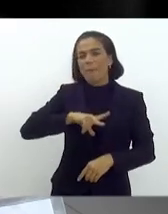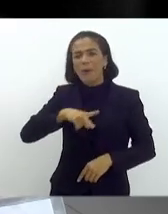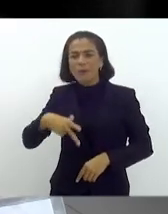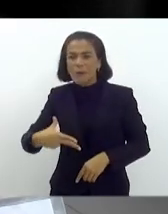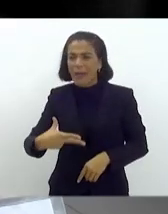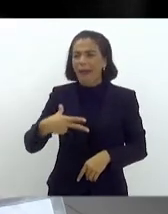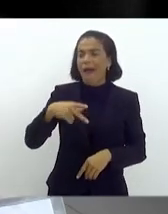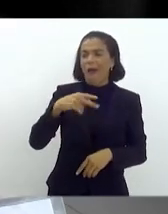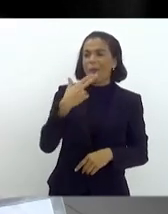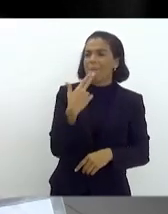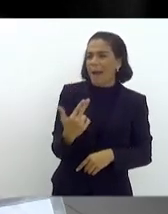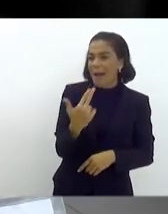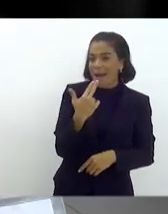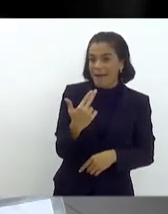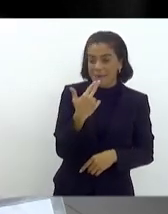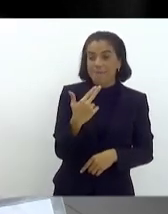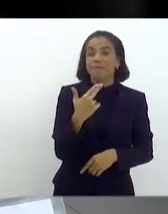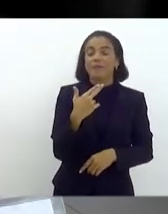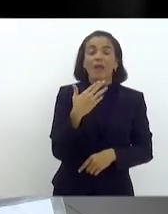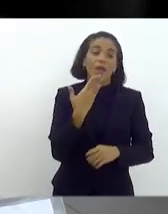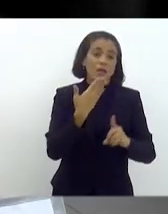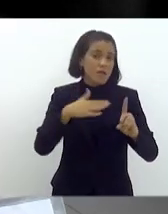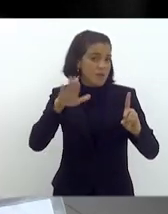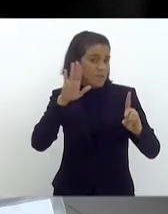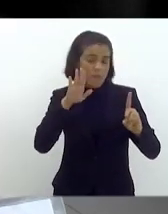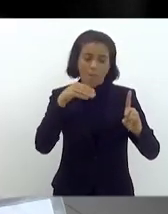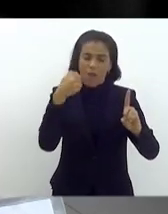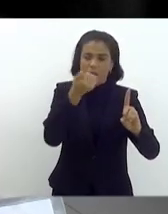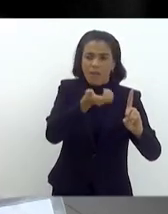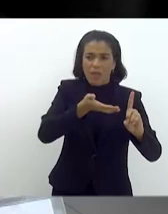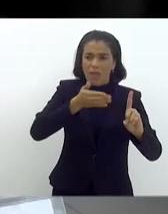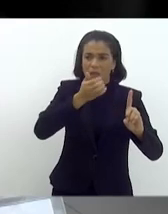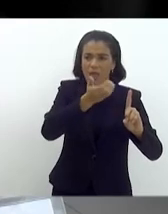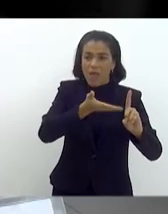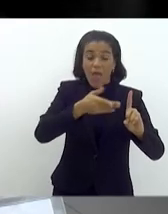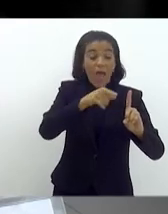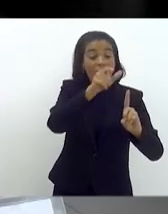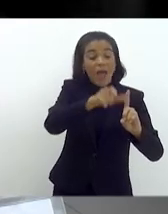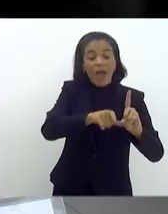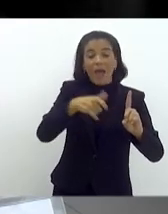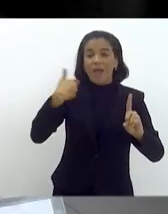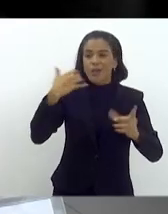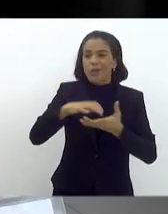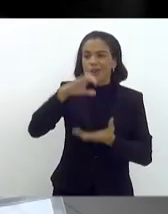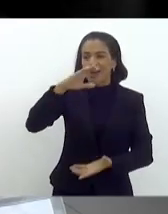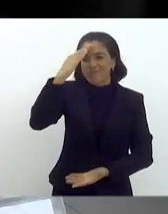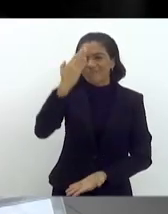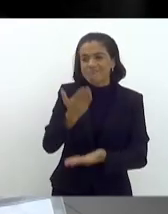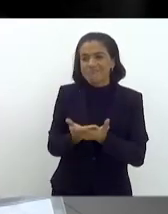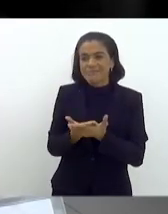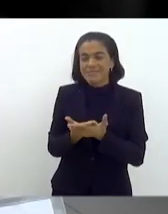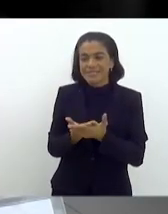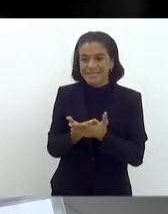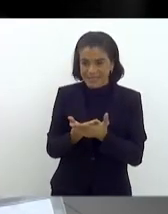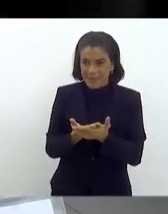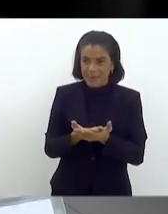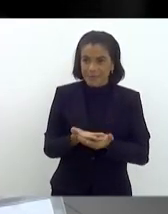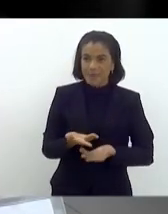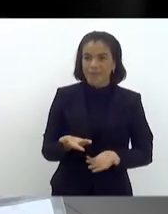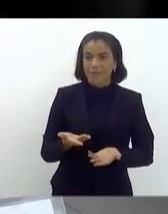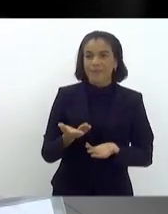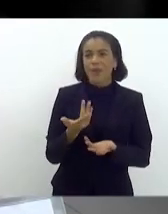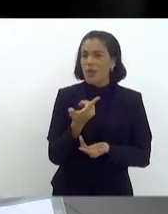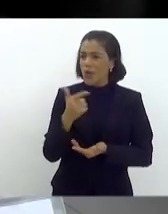né estrangeiro e que promete mundos e Fundos e a idosa acredita né e